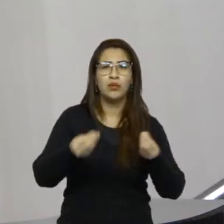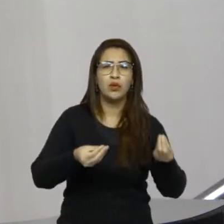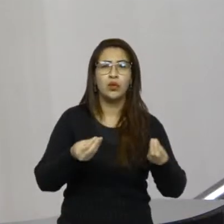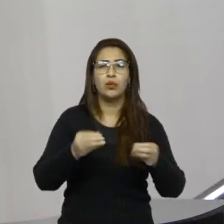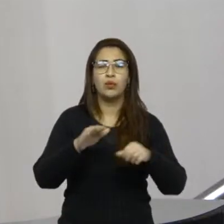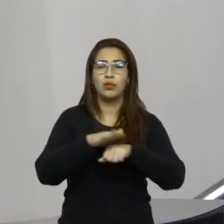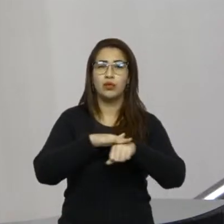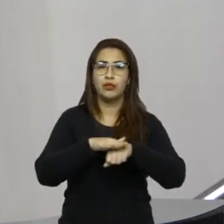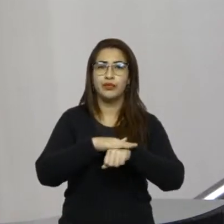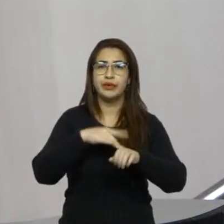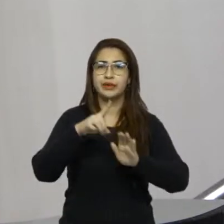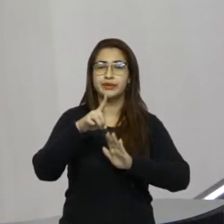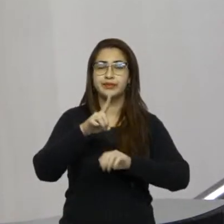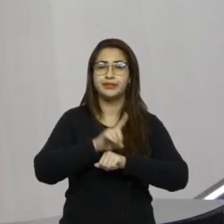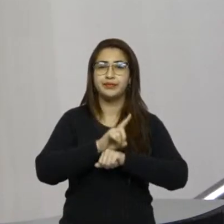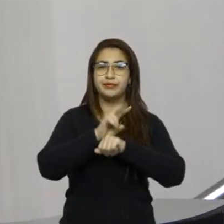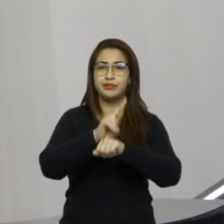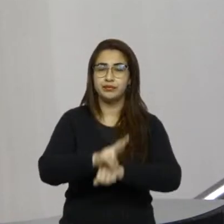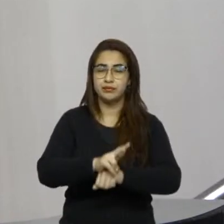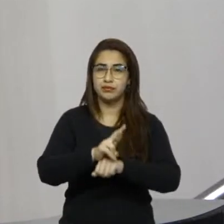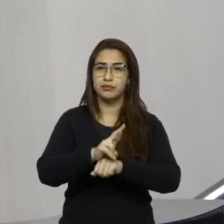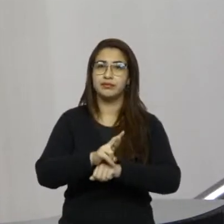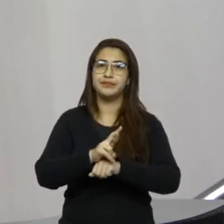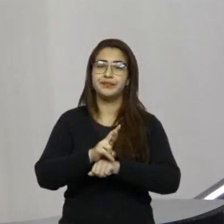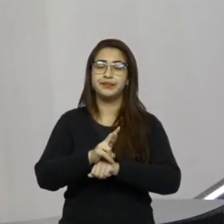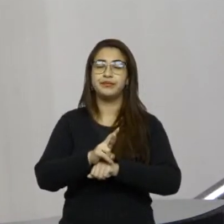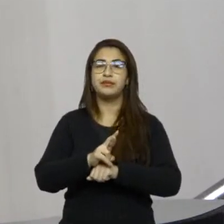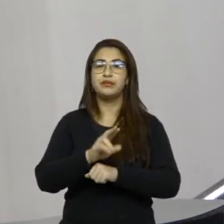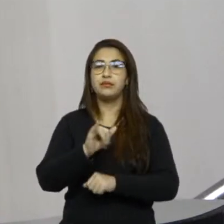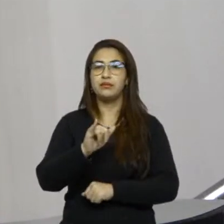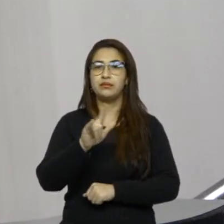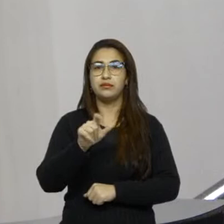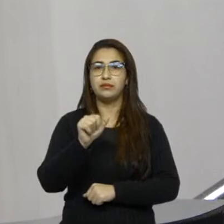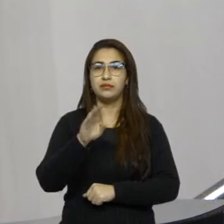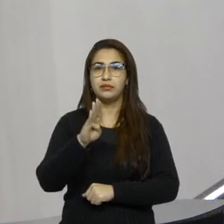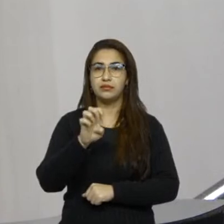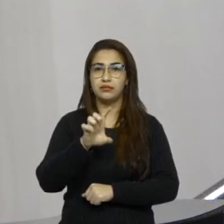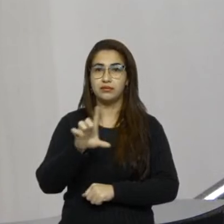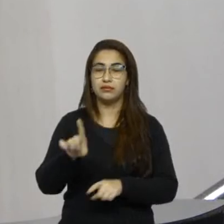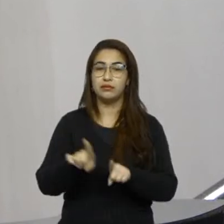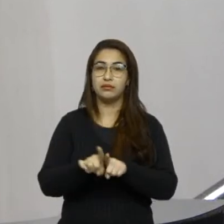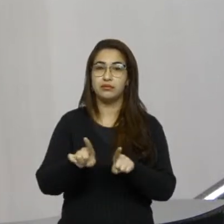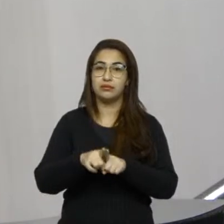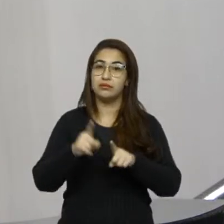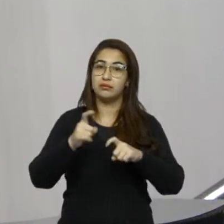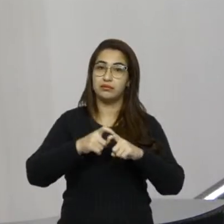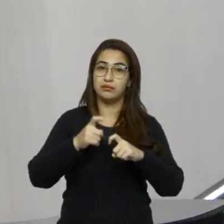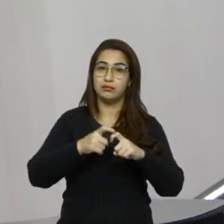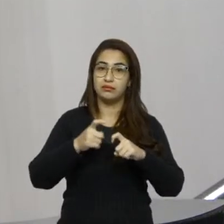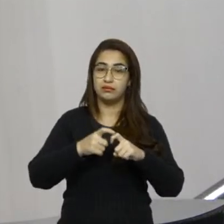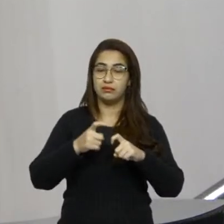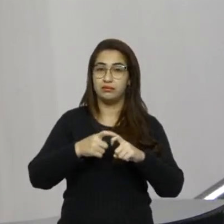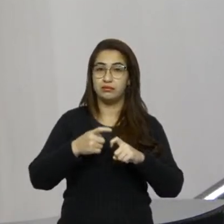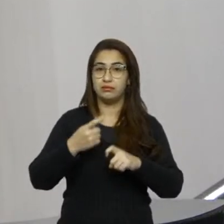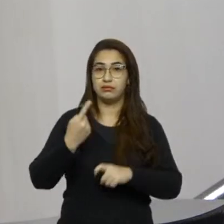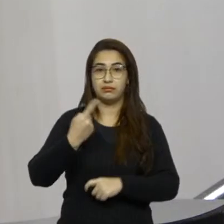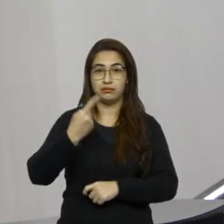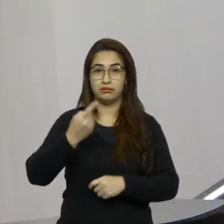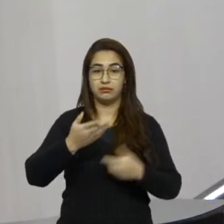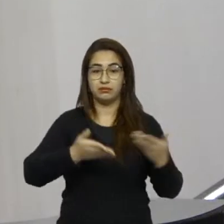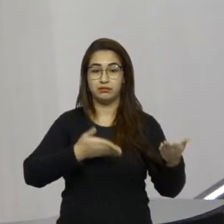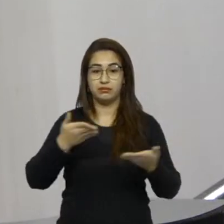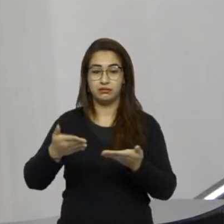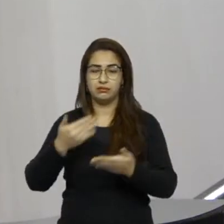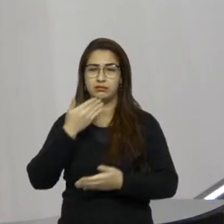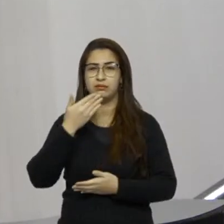com a diretora Isabel, com a médica cirurgiã, por sinal que atende as gestantes, os bebês, as crianças nesse hospital. Enfim, e fica aqui o meu apelo